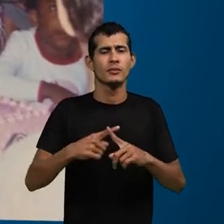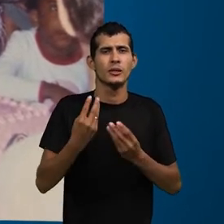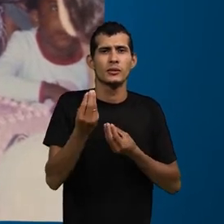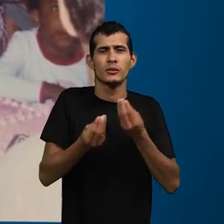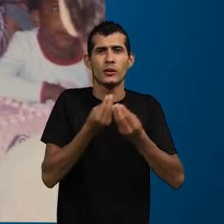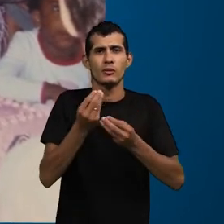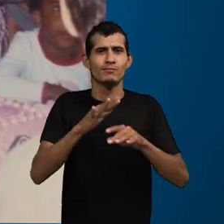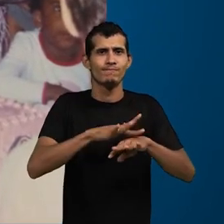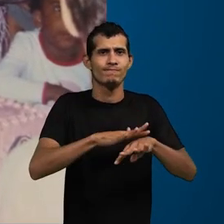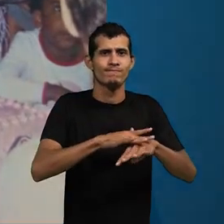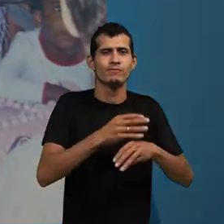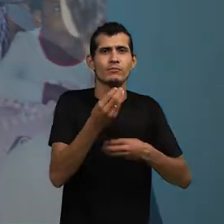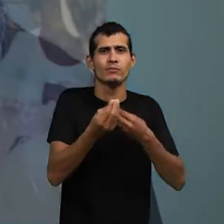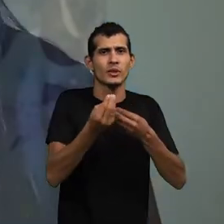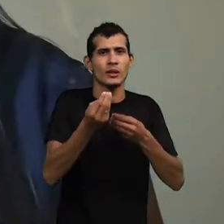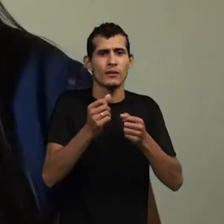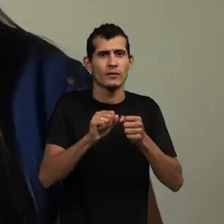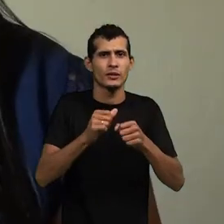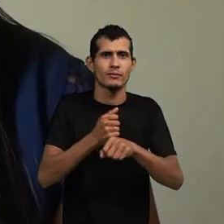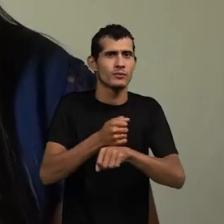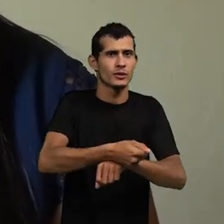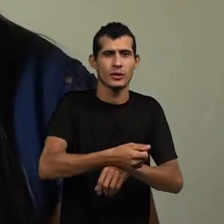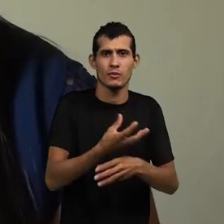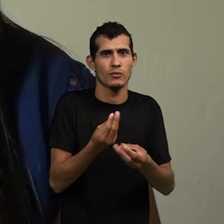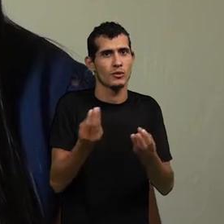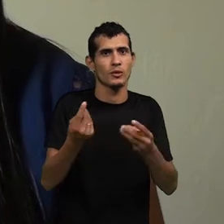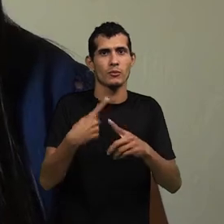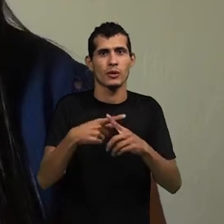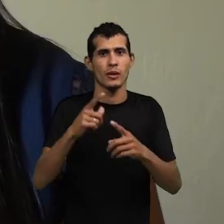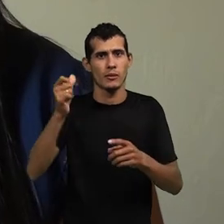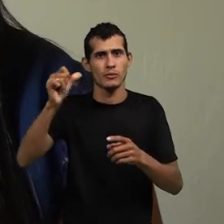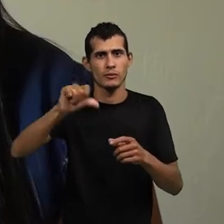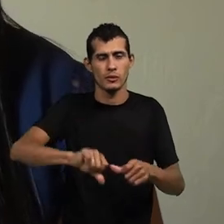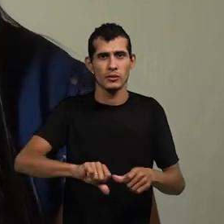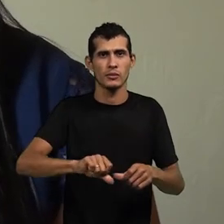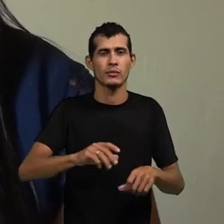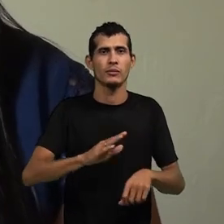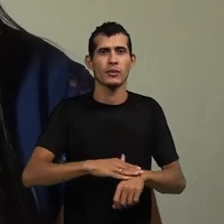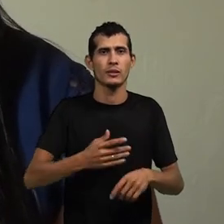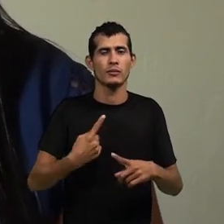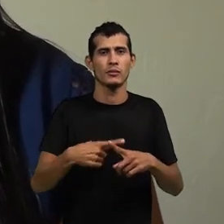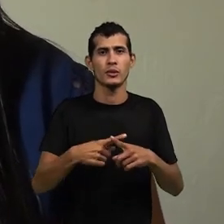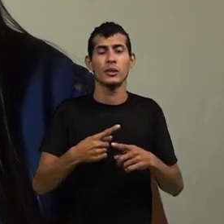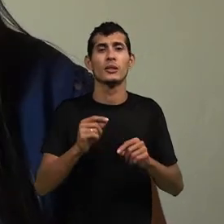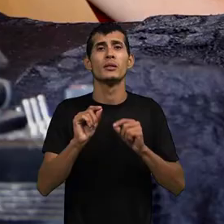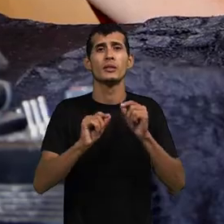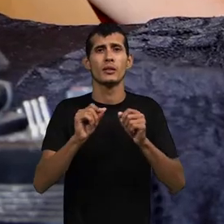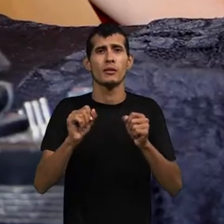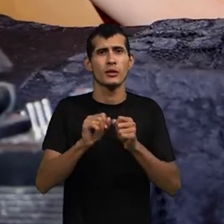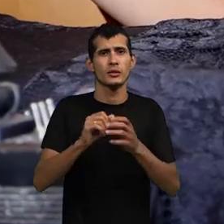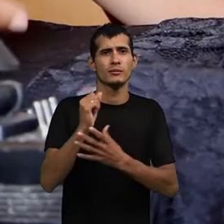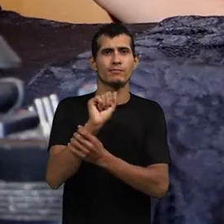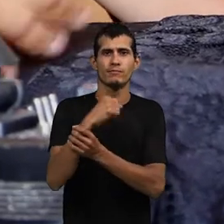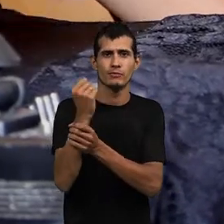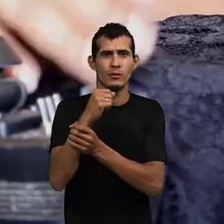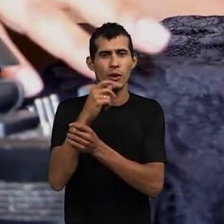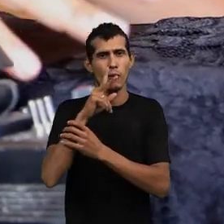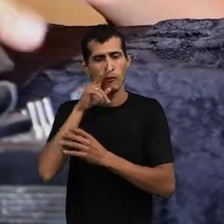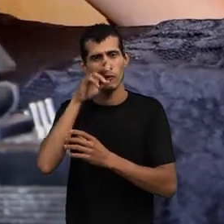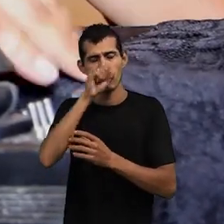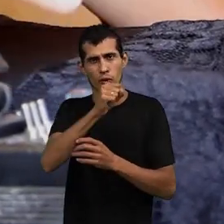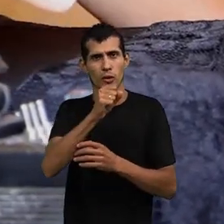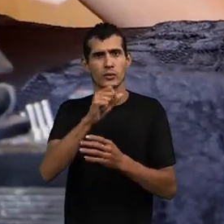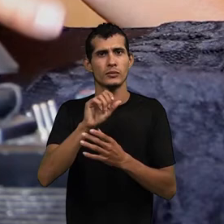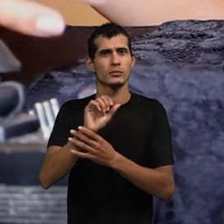como era essa doença não pode forçar muito, que ela agrava a esclerose múltipla, não pode fazer uma fisioterapia